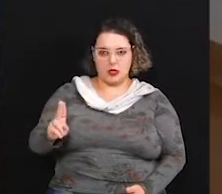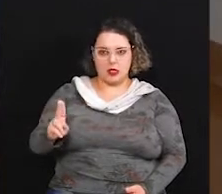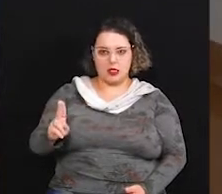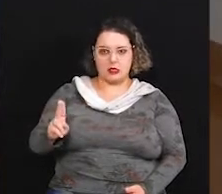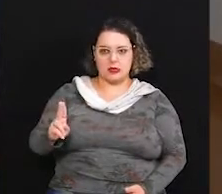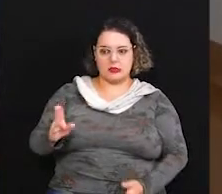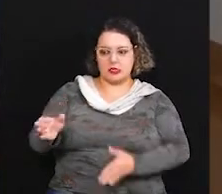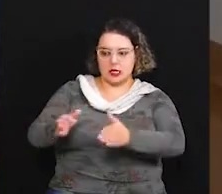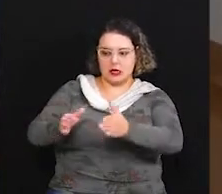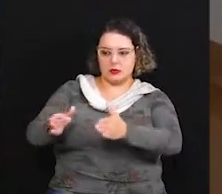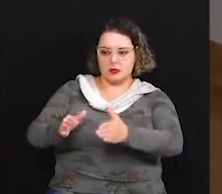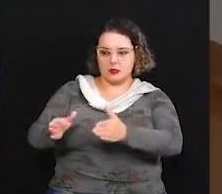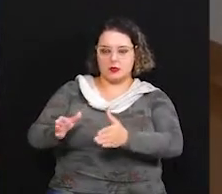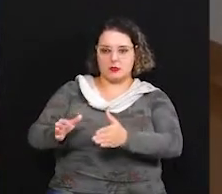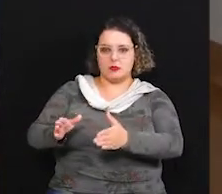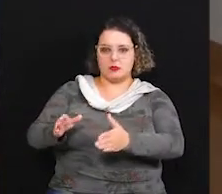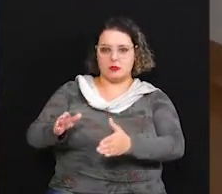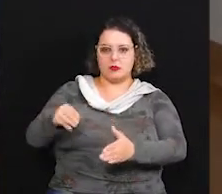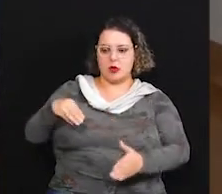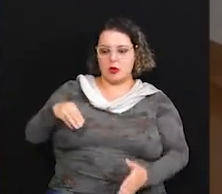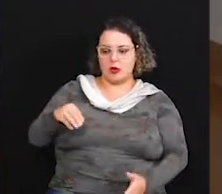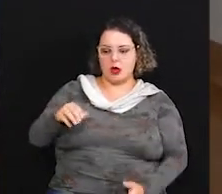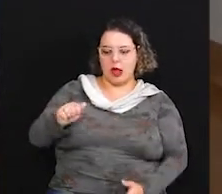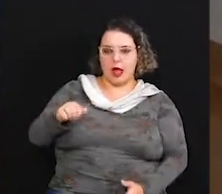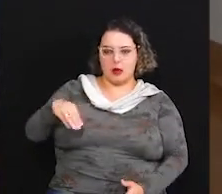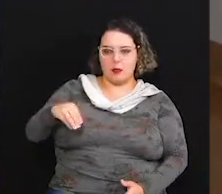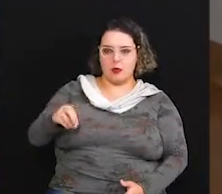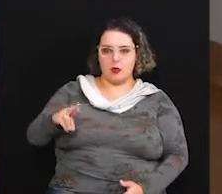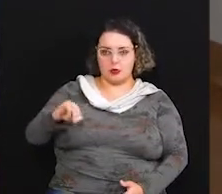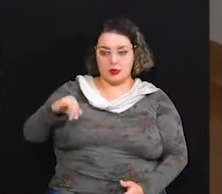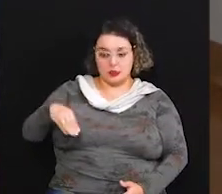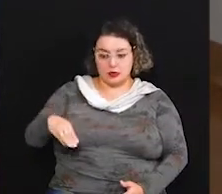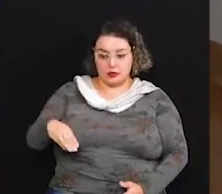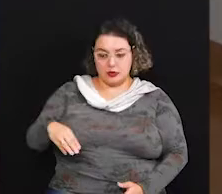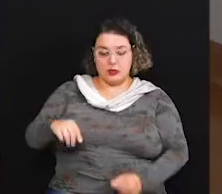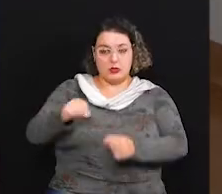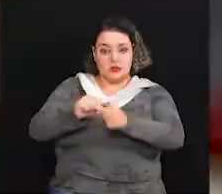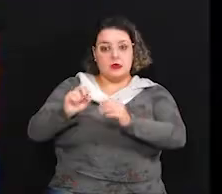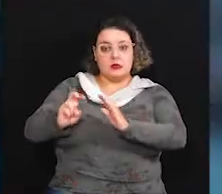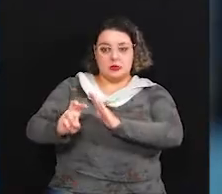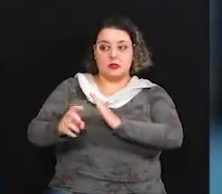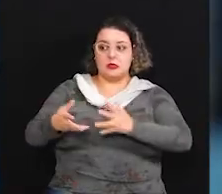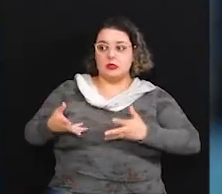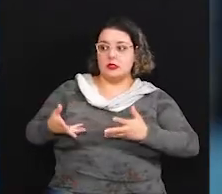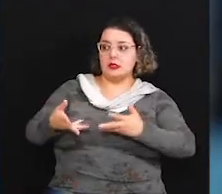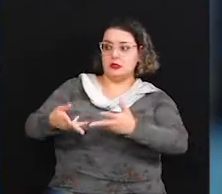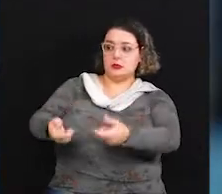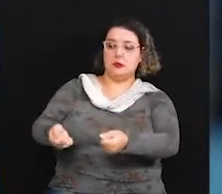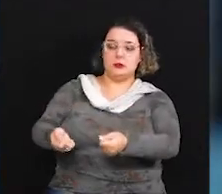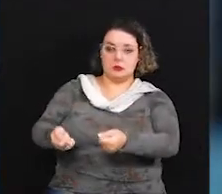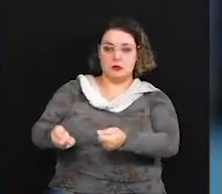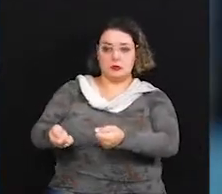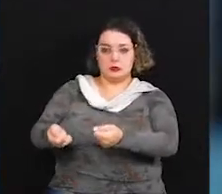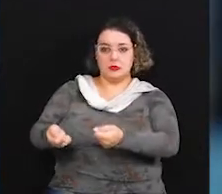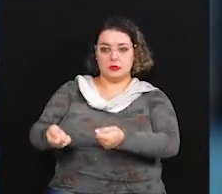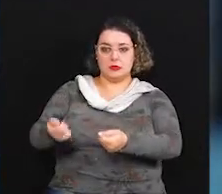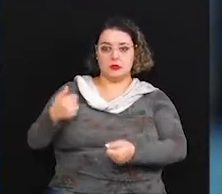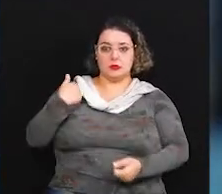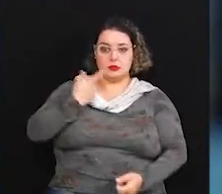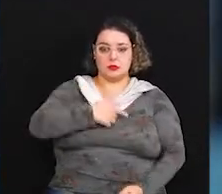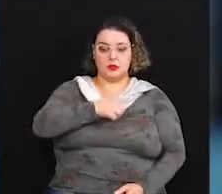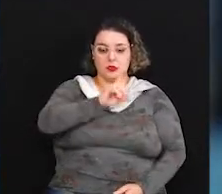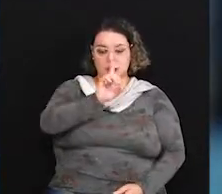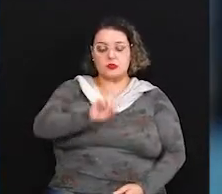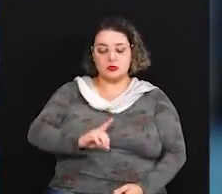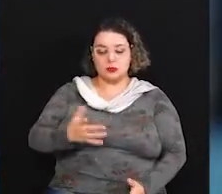Amauri, ele resolveu falar, vou fazer uma creche aqui. E convidou um dos nossos diretores